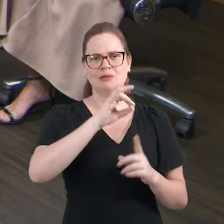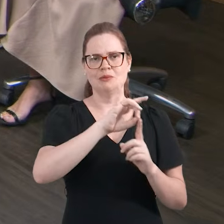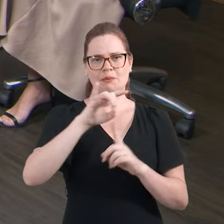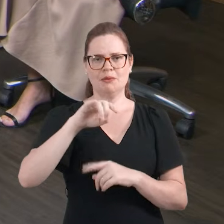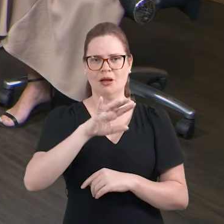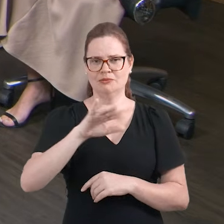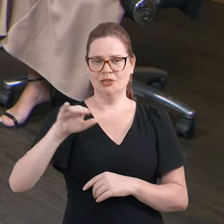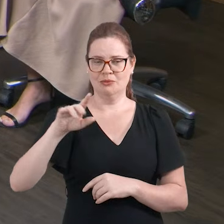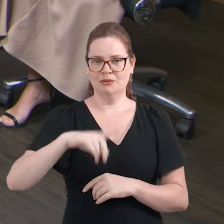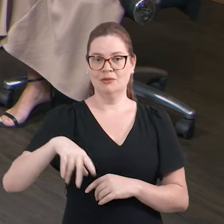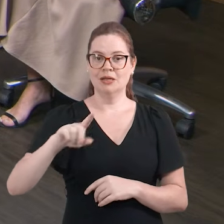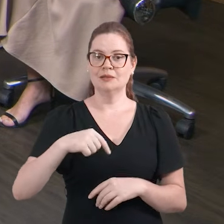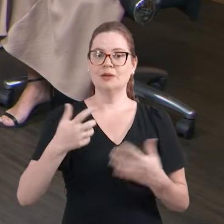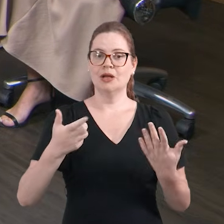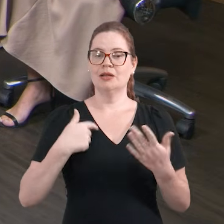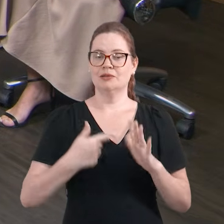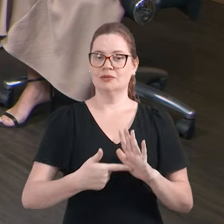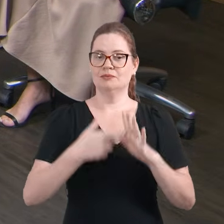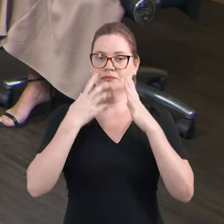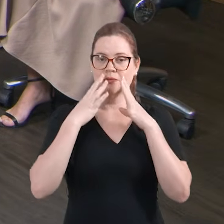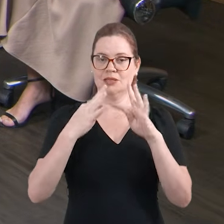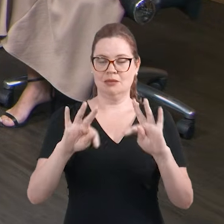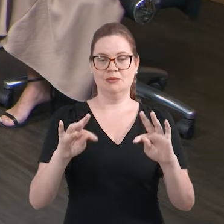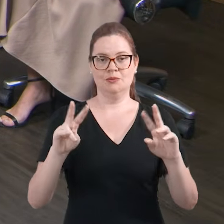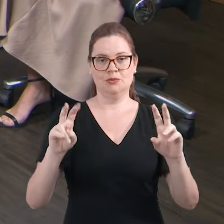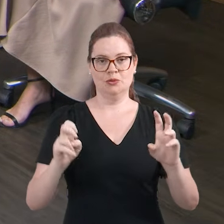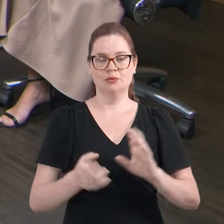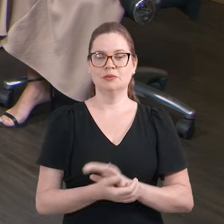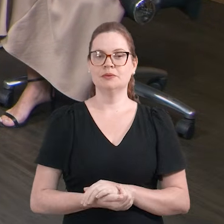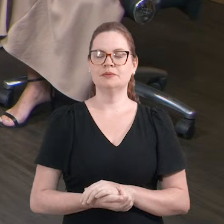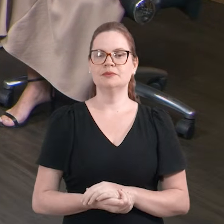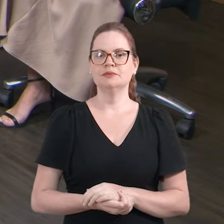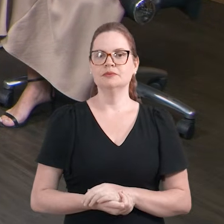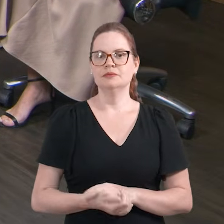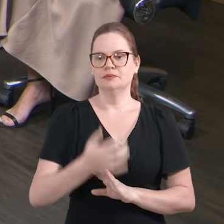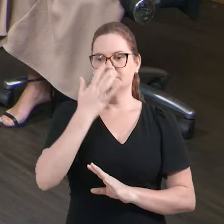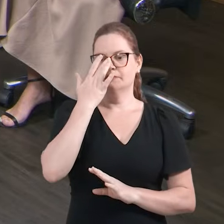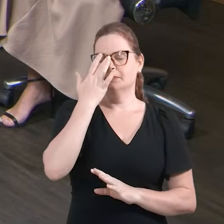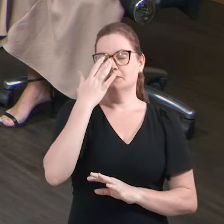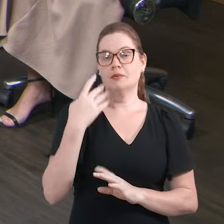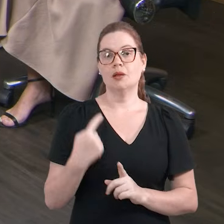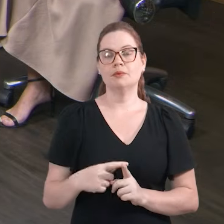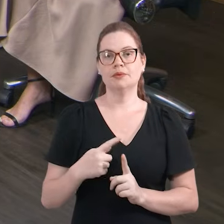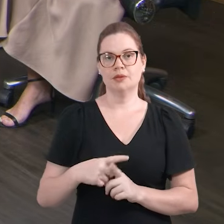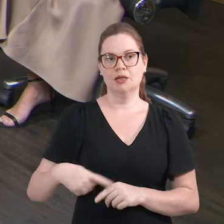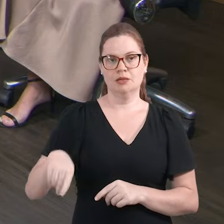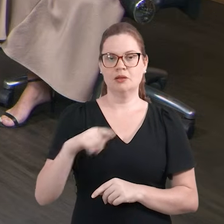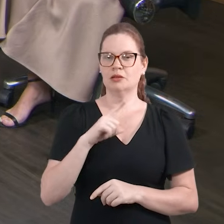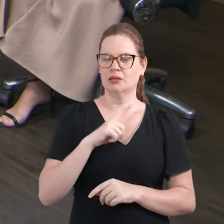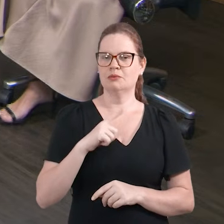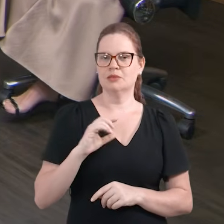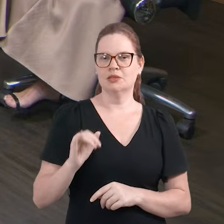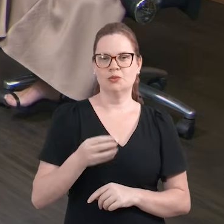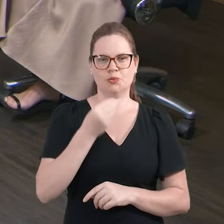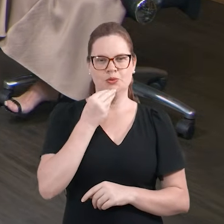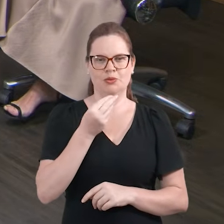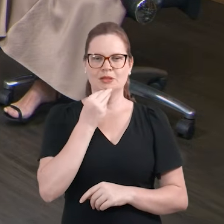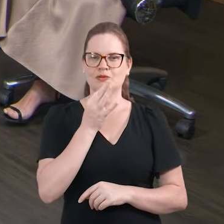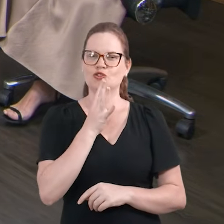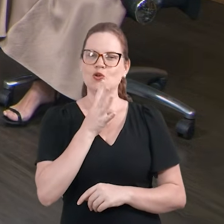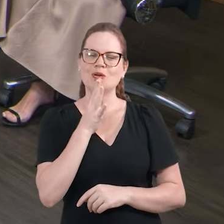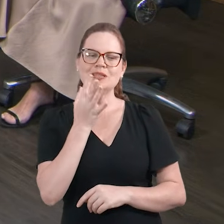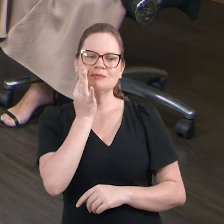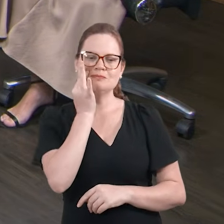queria que você testemunhasse sobre isso, Daniel, porque nós temos e tivemos a oportunidade de conhecer igrejas em